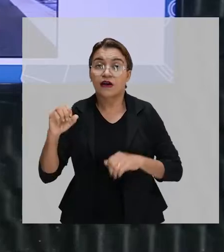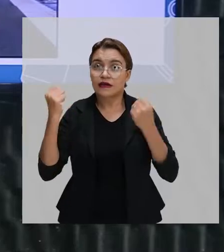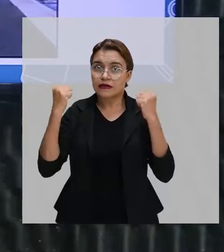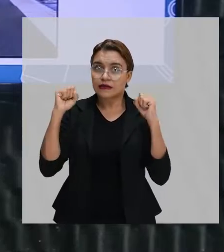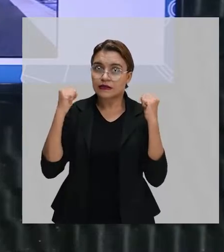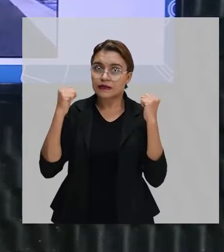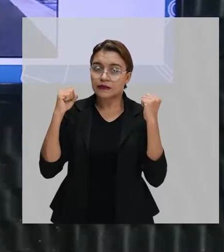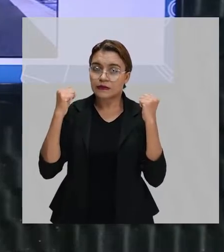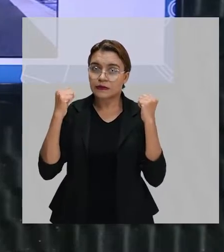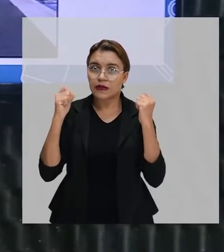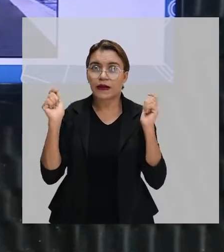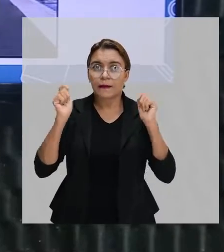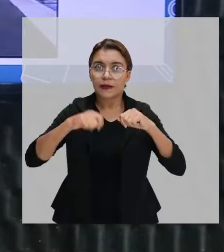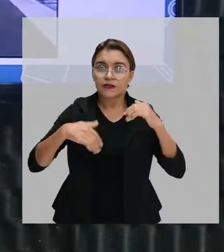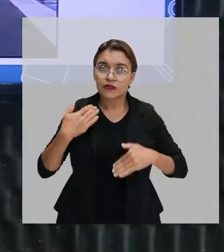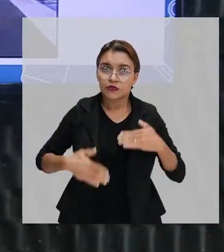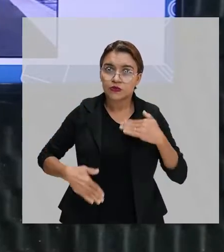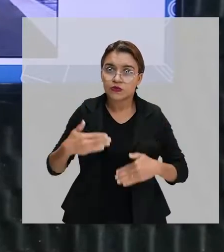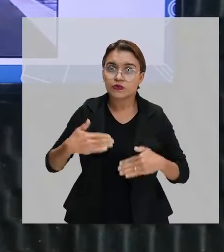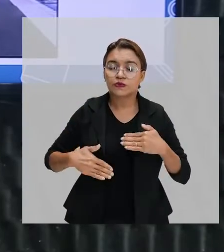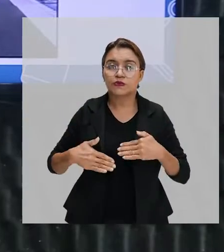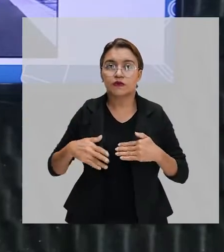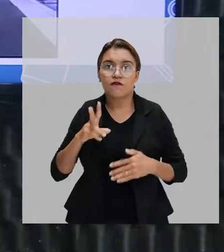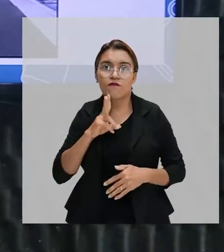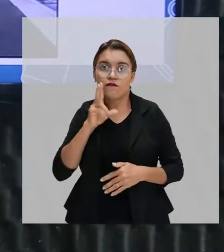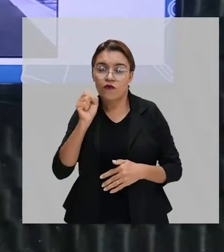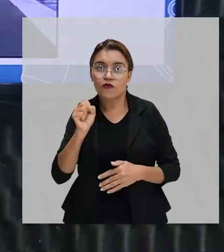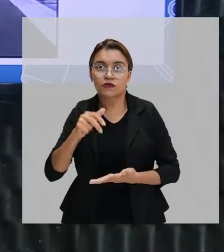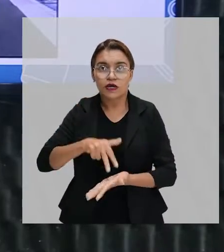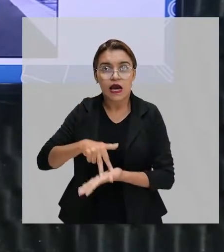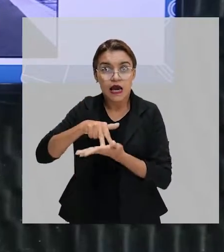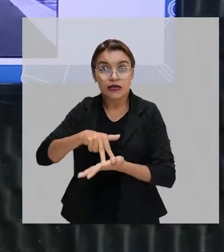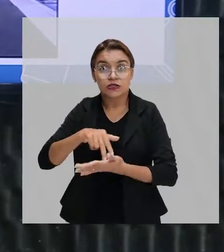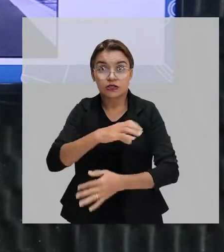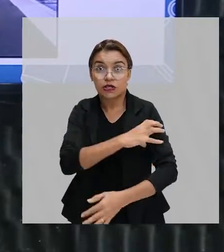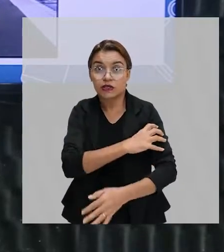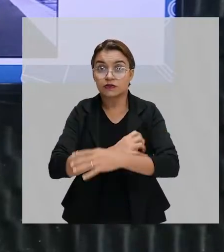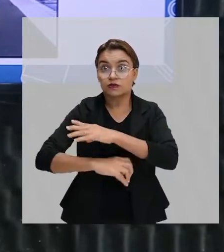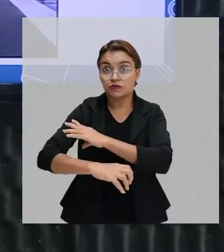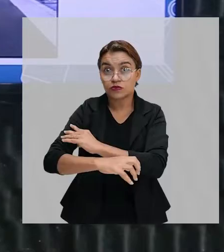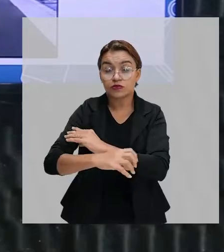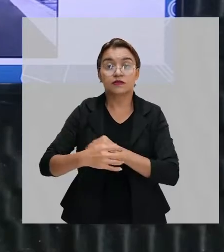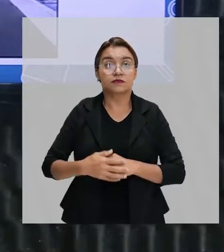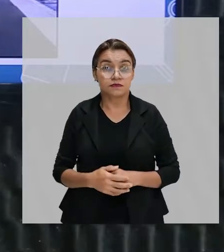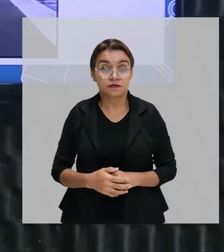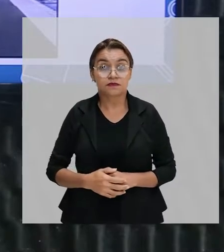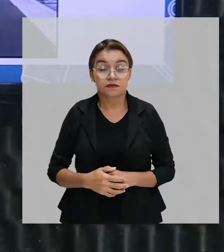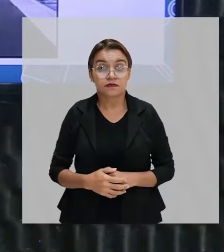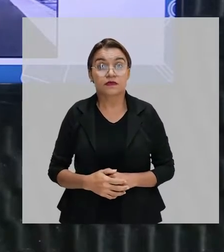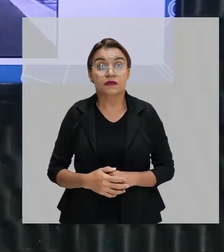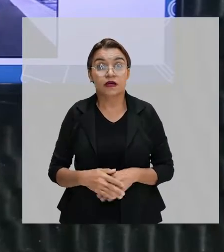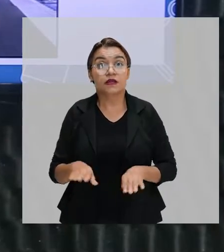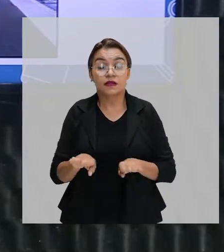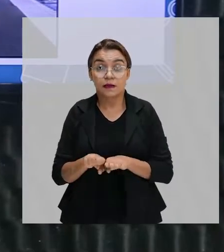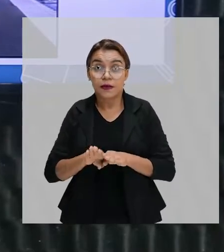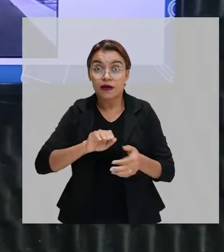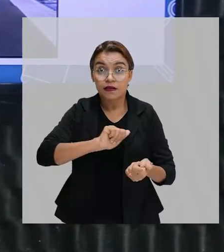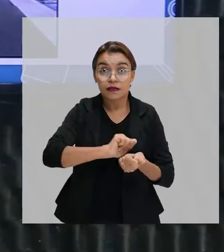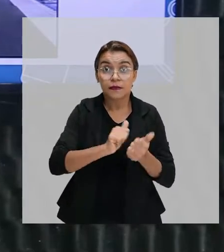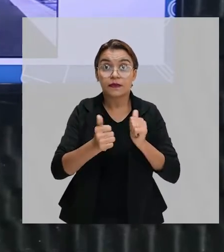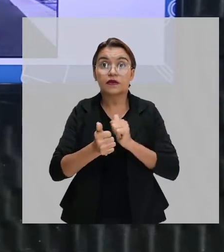trabalharam essa capacidade física que é a força EA resistência muscular localizada ela vai estar